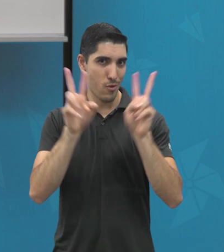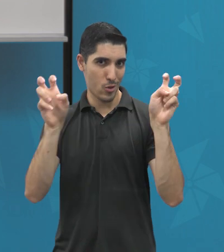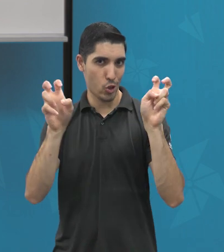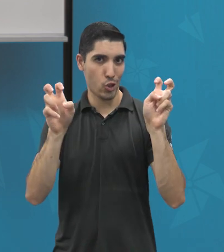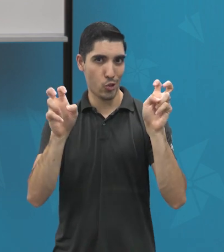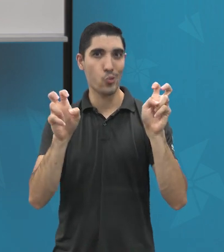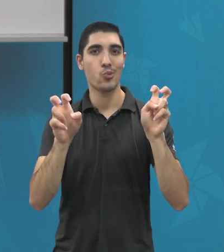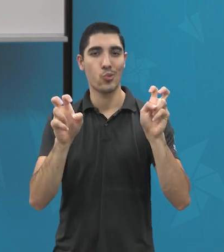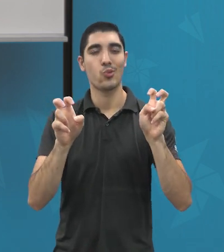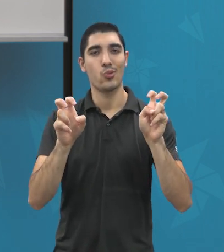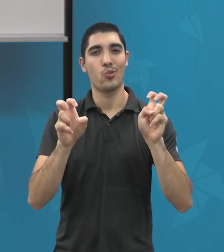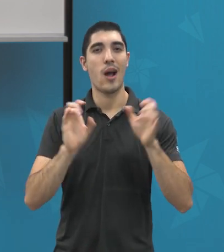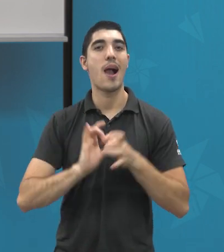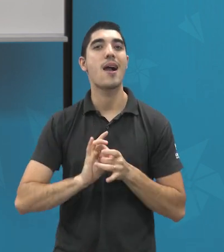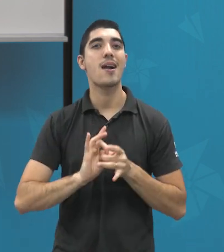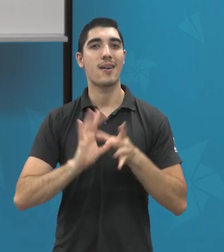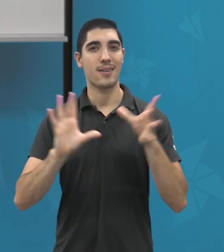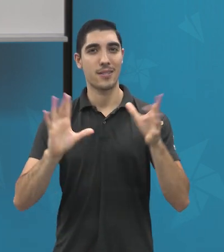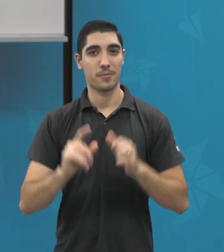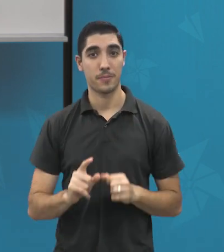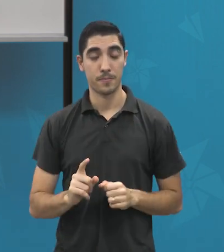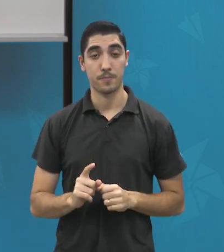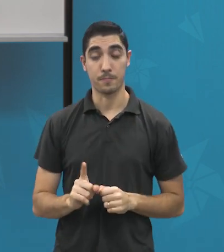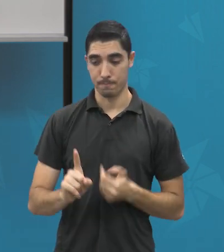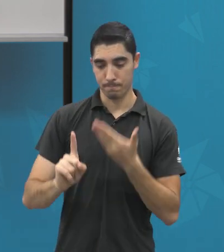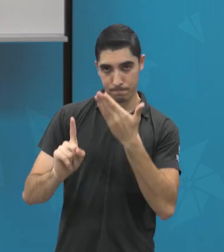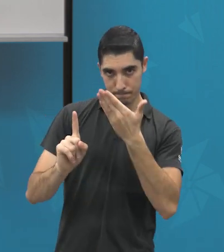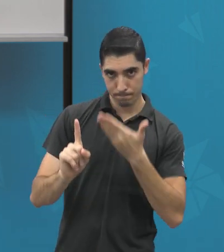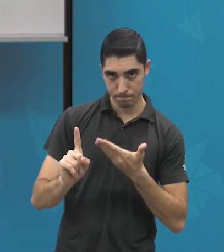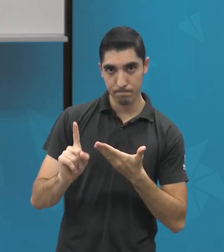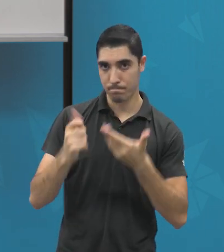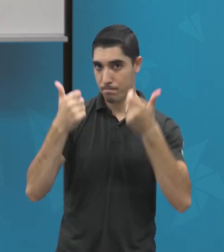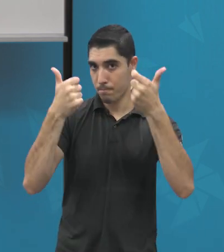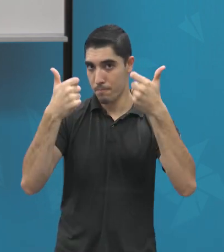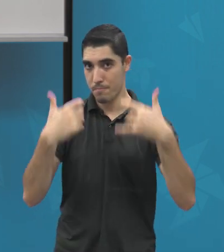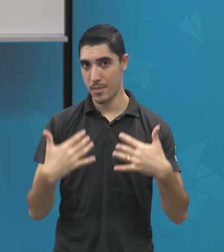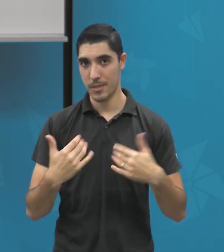liberdade, em que o John Stuart Mill, ele fala assim: